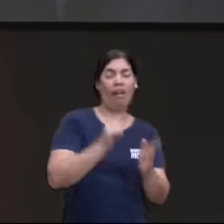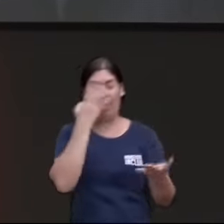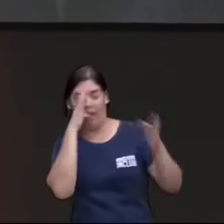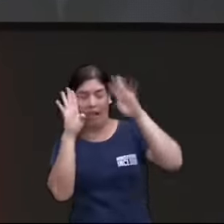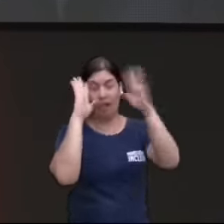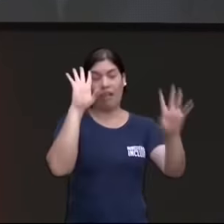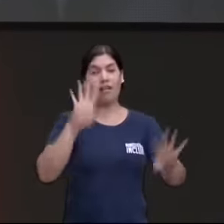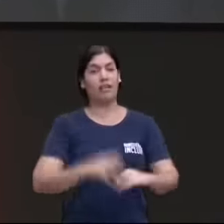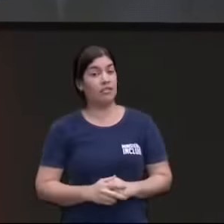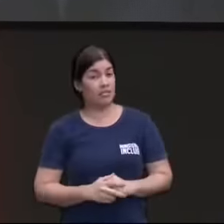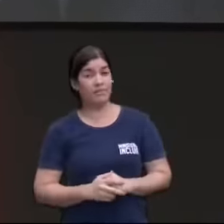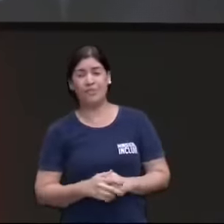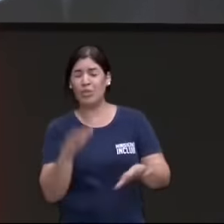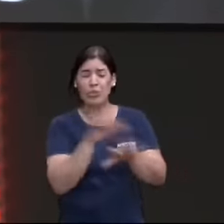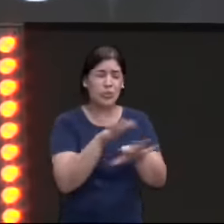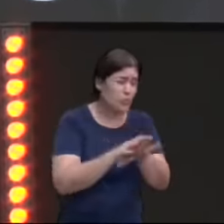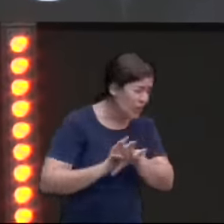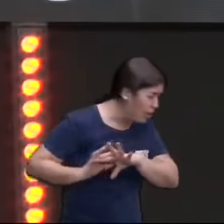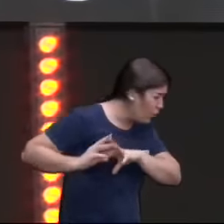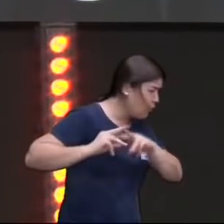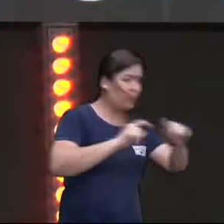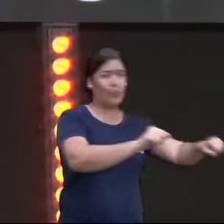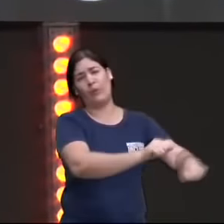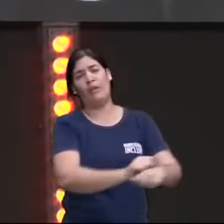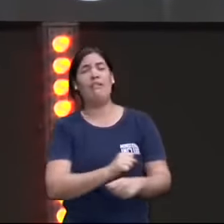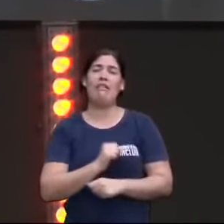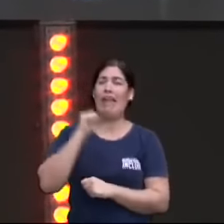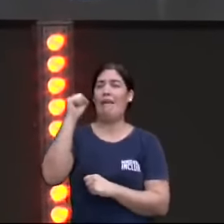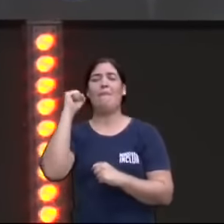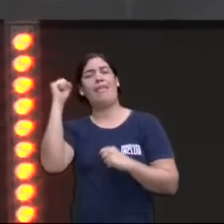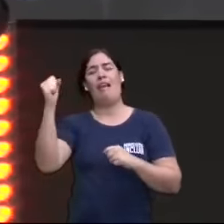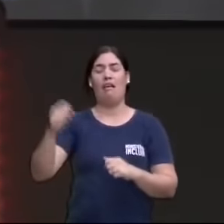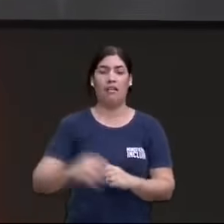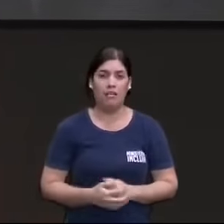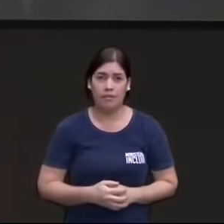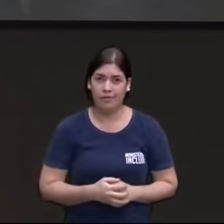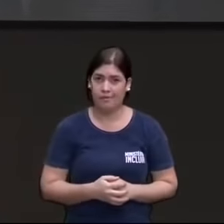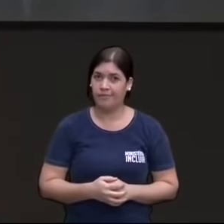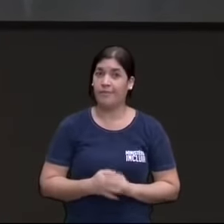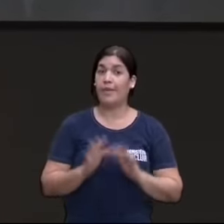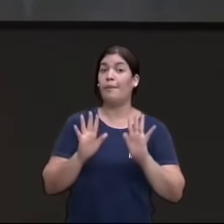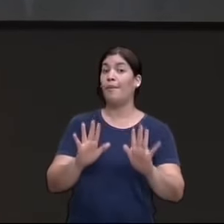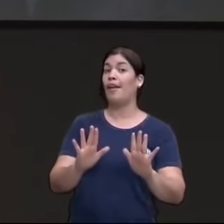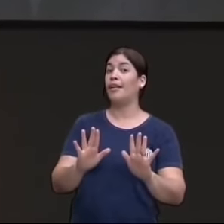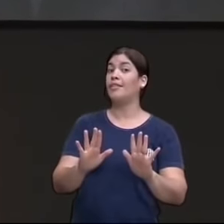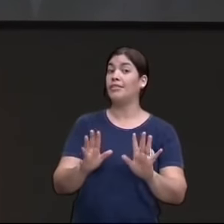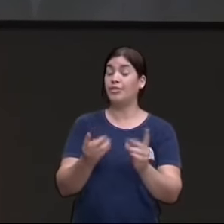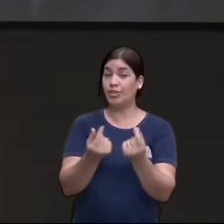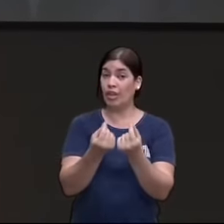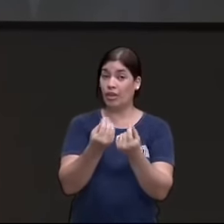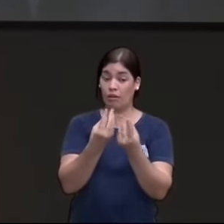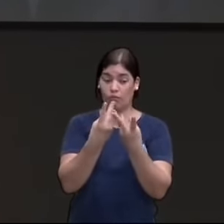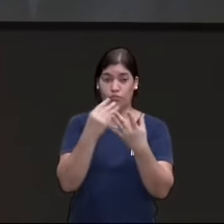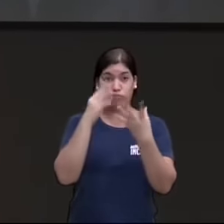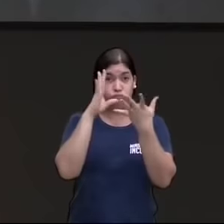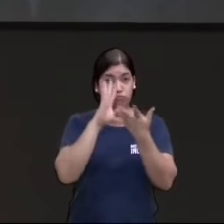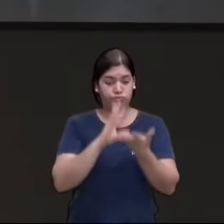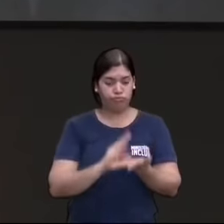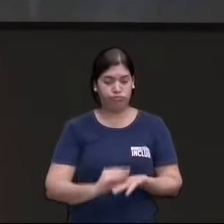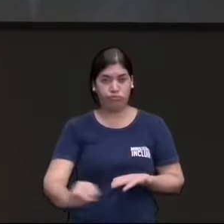curtição, orgia. Ele é o campeão de audiência, só que o dinheiro acabou. E quando o dinheiro